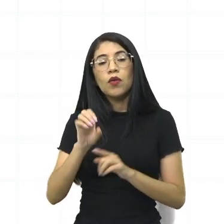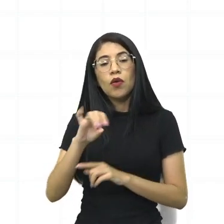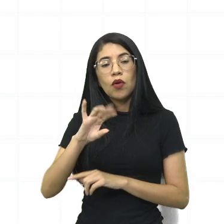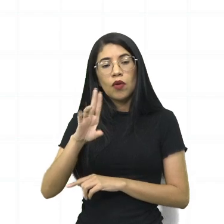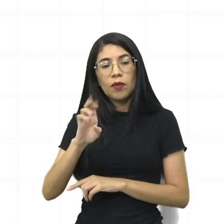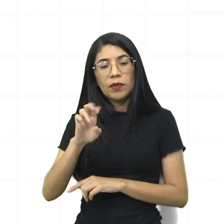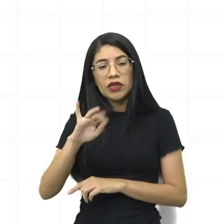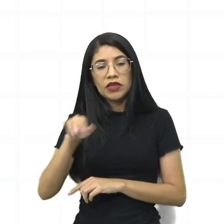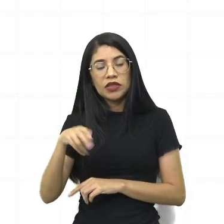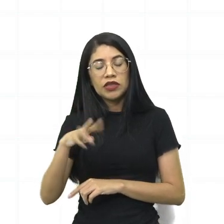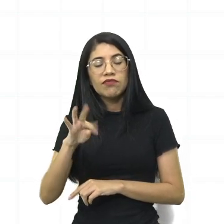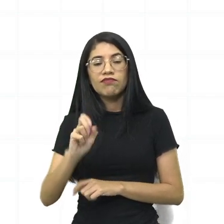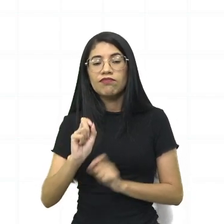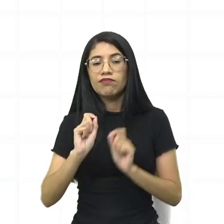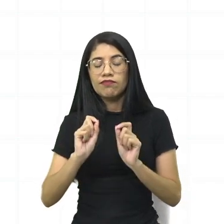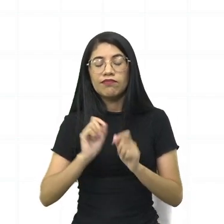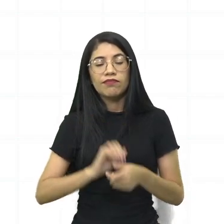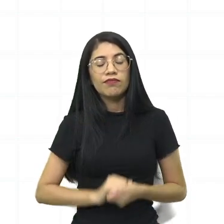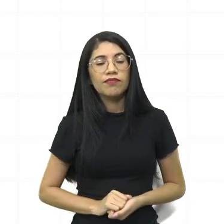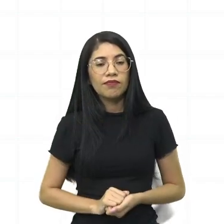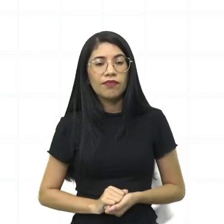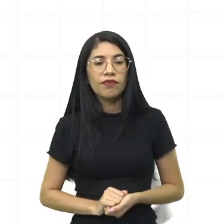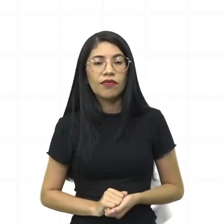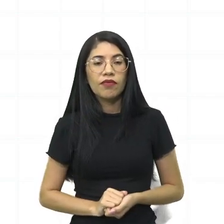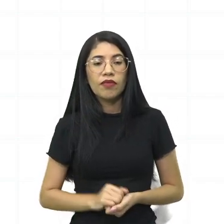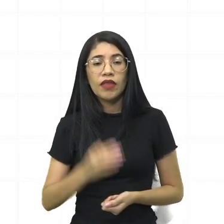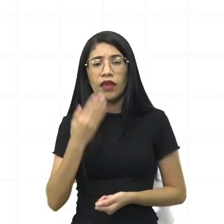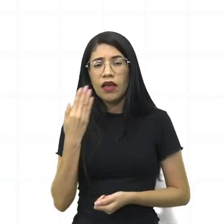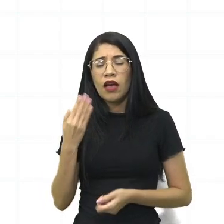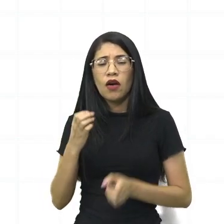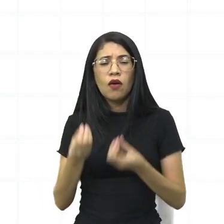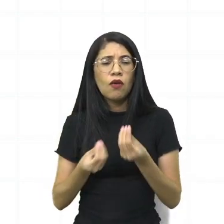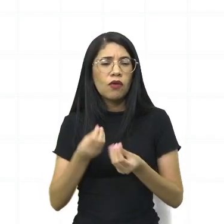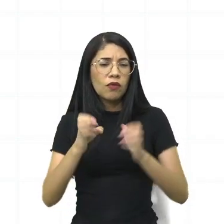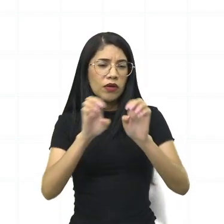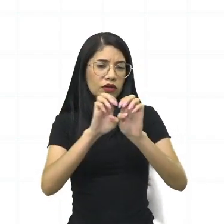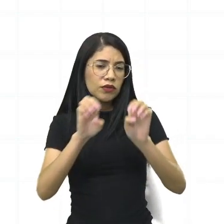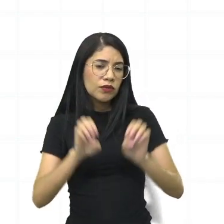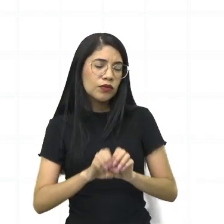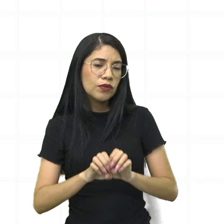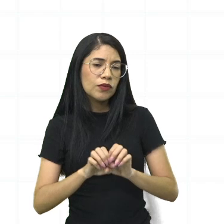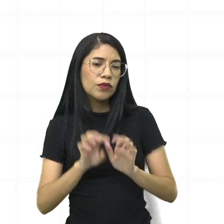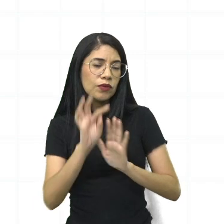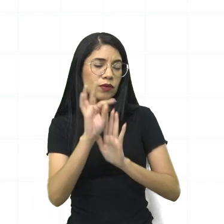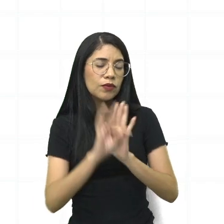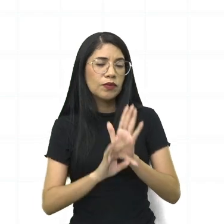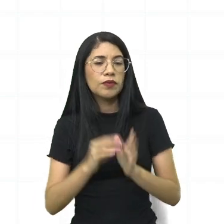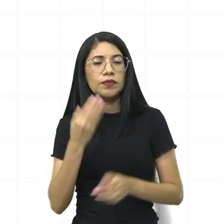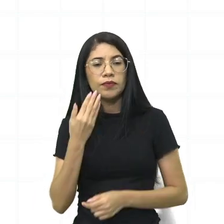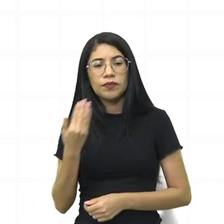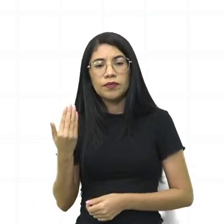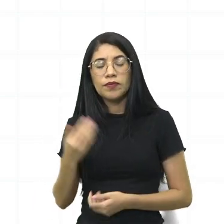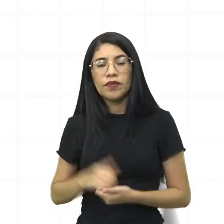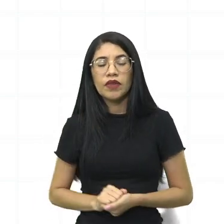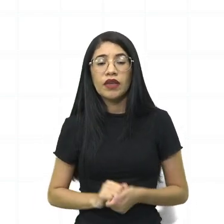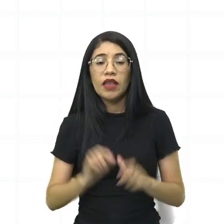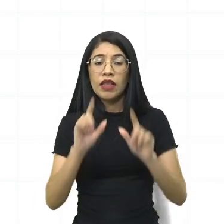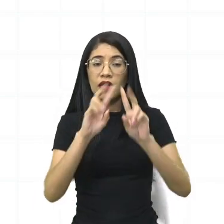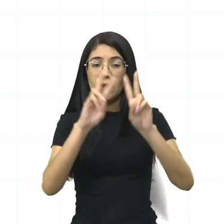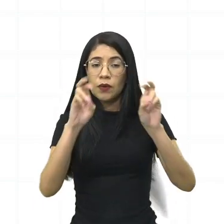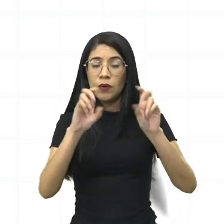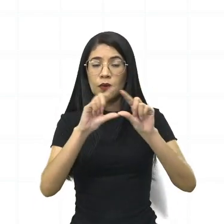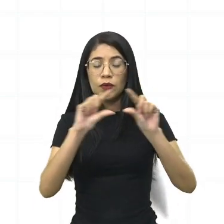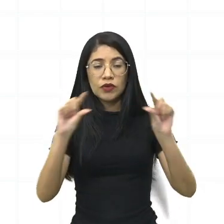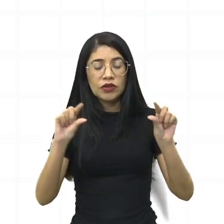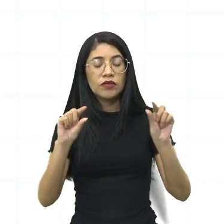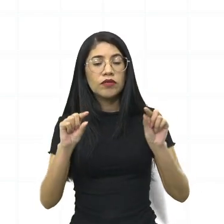sobre a banda da Bica. Vamos dar uma olhadinha na estrutura do texto, olha só. O título, uma bica de